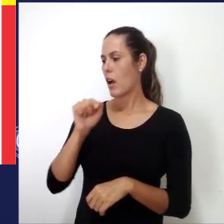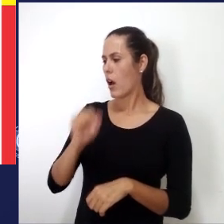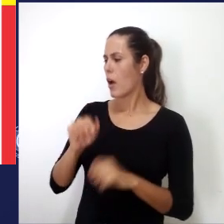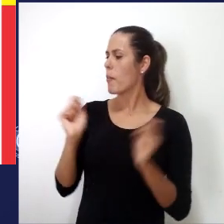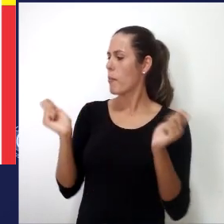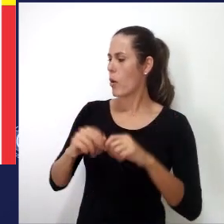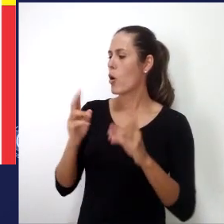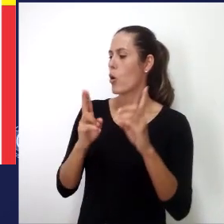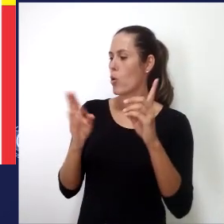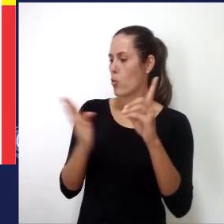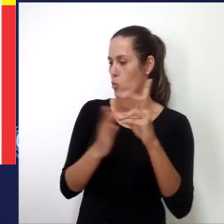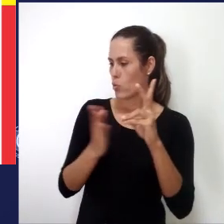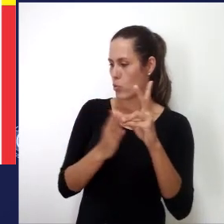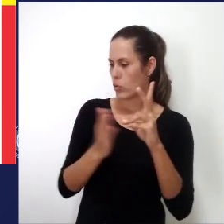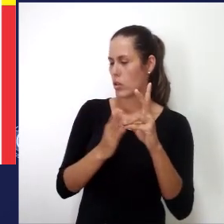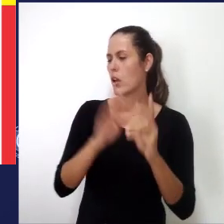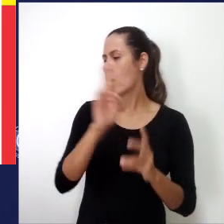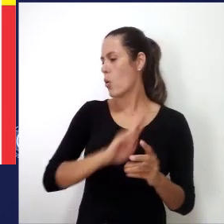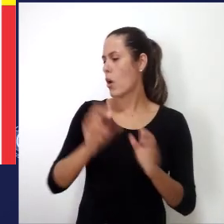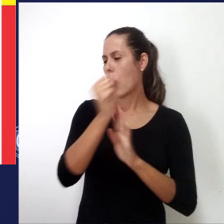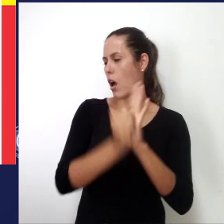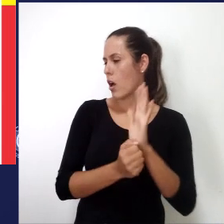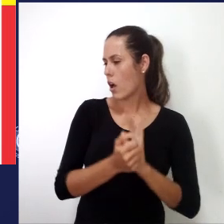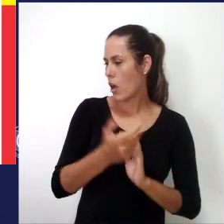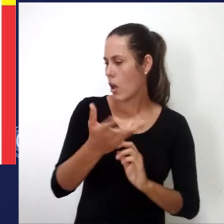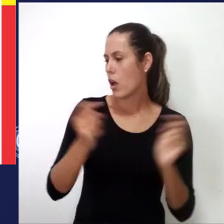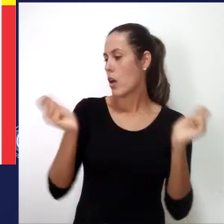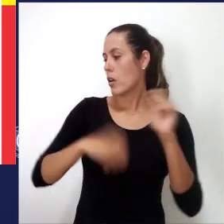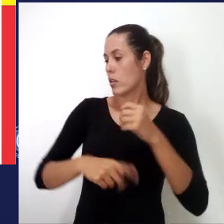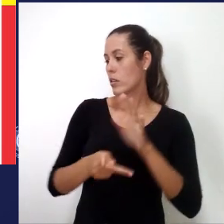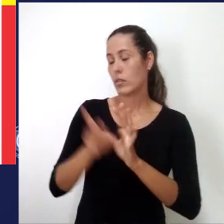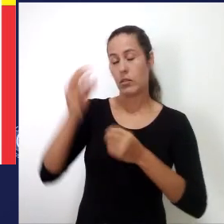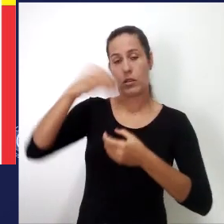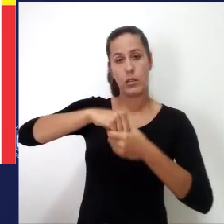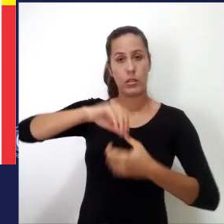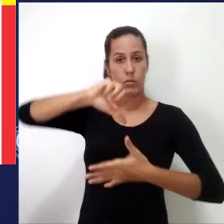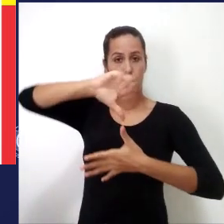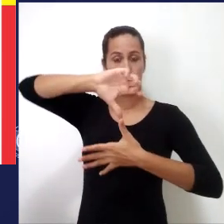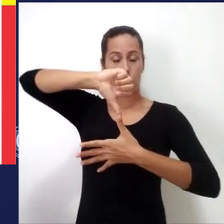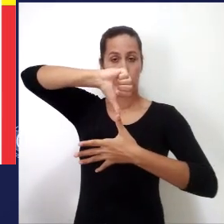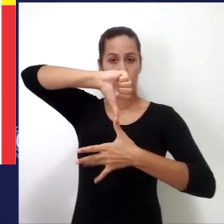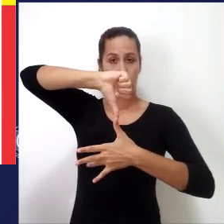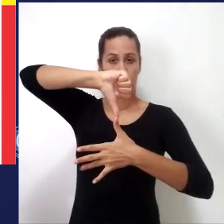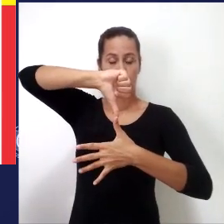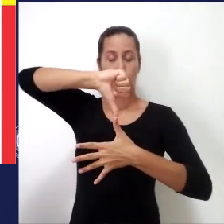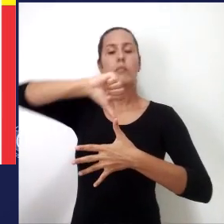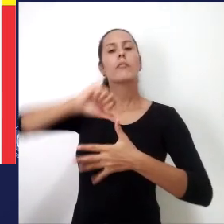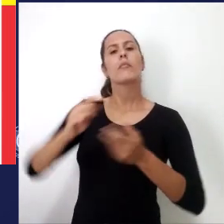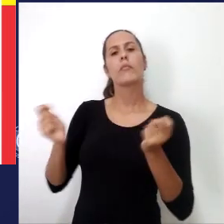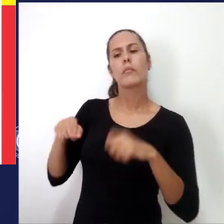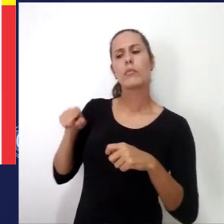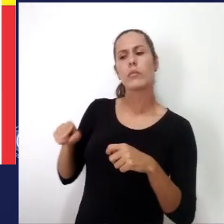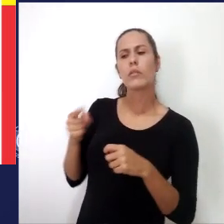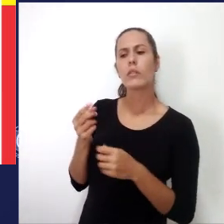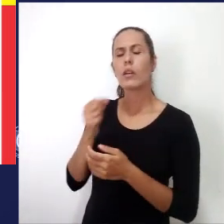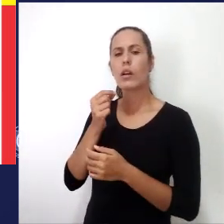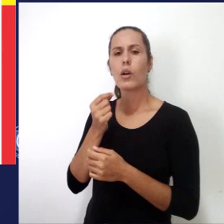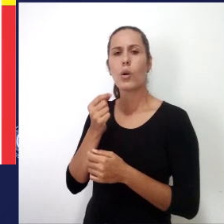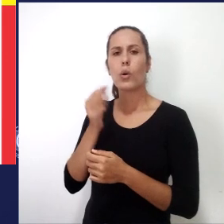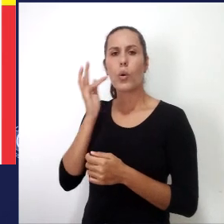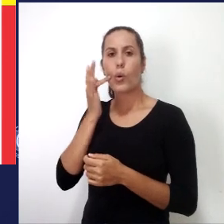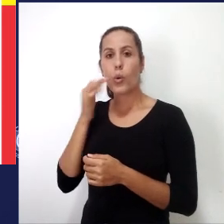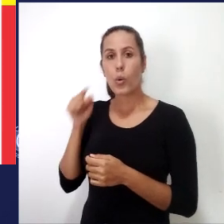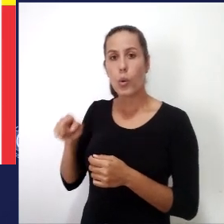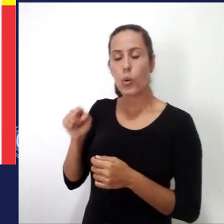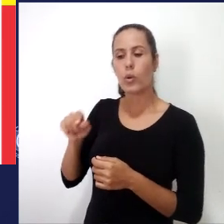América do Sul durante séculos poderia oferecer uma nova maneira de combater resistências aos antibióticos.